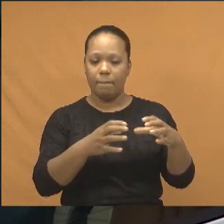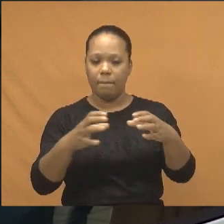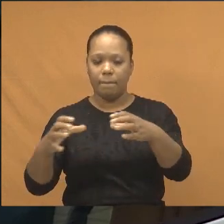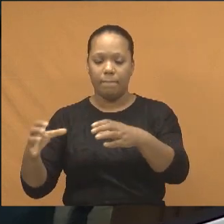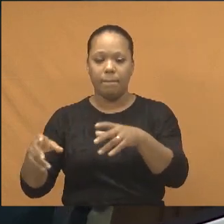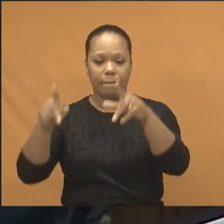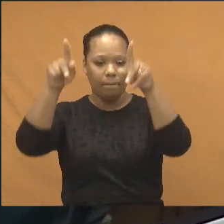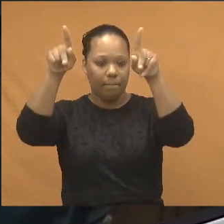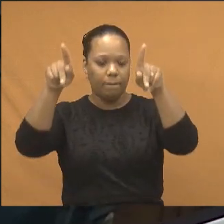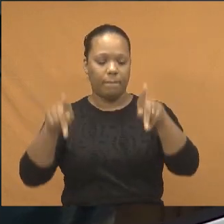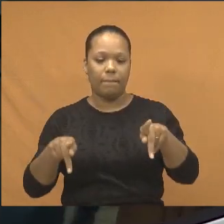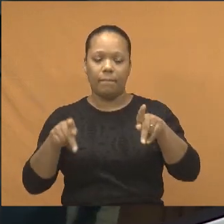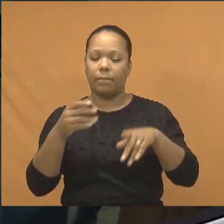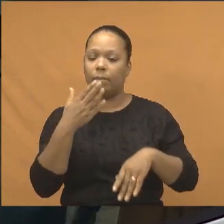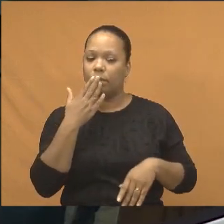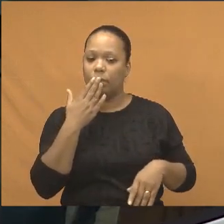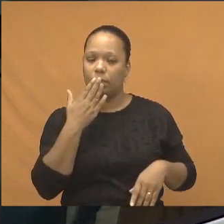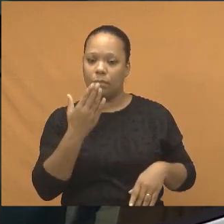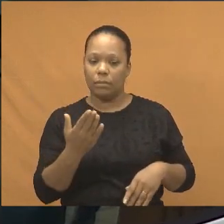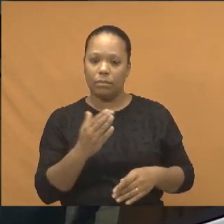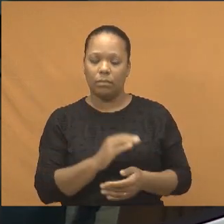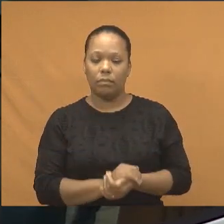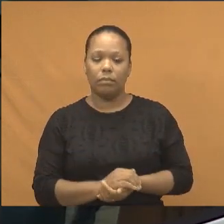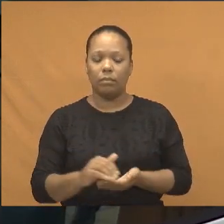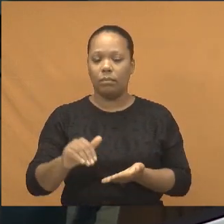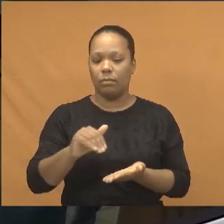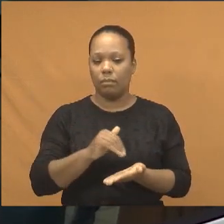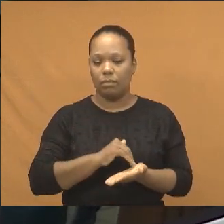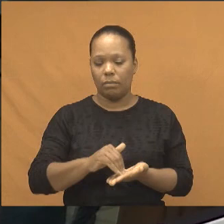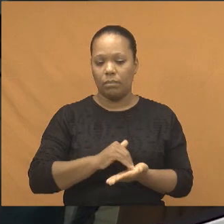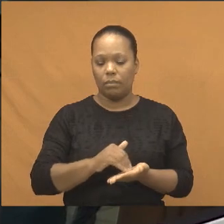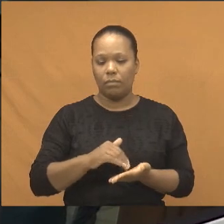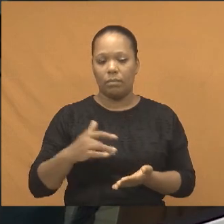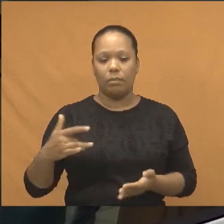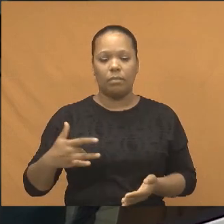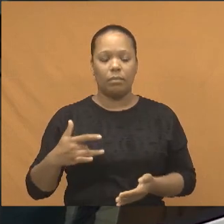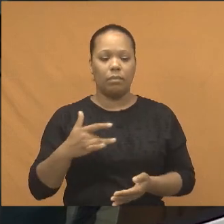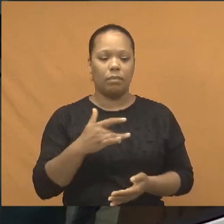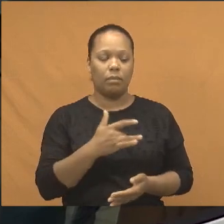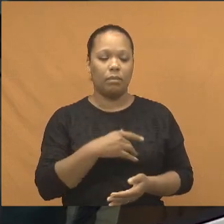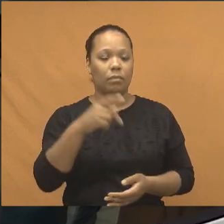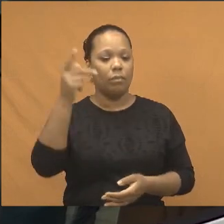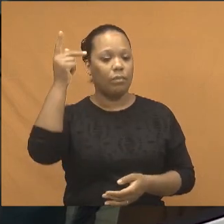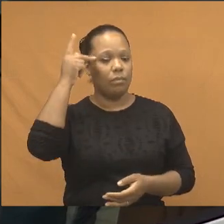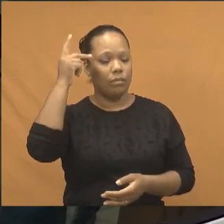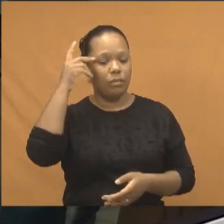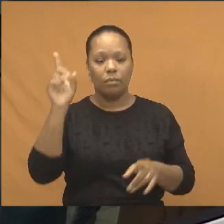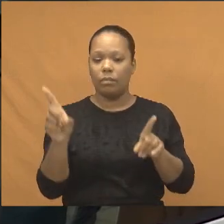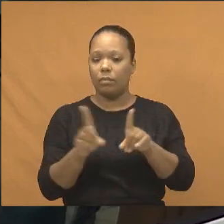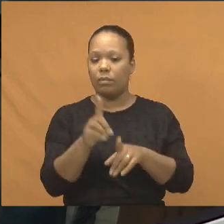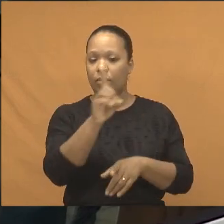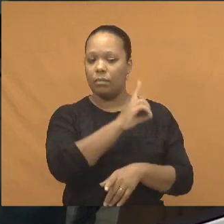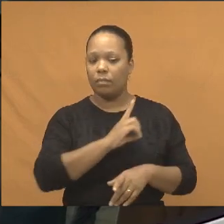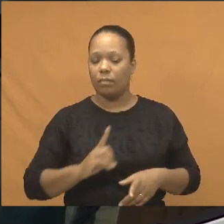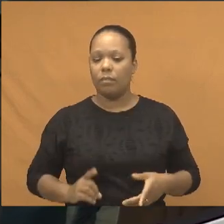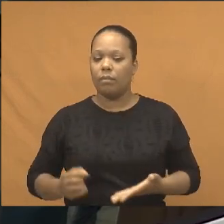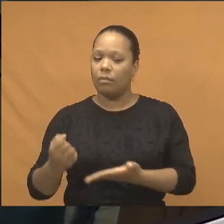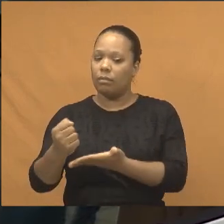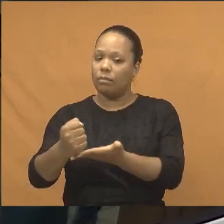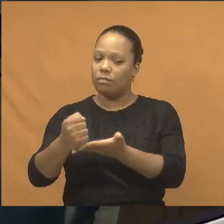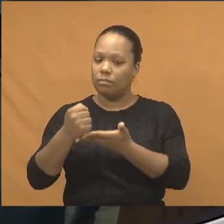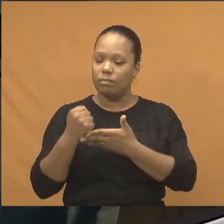uma solicitação para a Secretaria de Saúde do Estado de São Paulo e para os nossos deputados, porque, gente, está